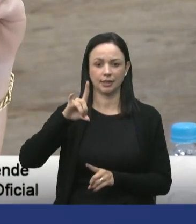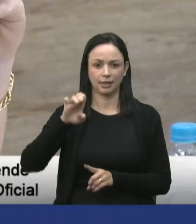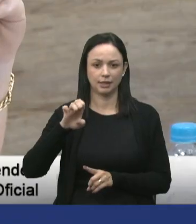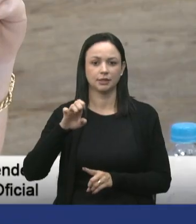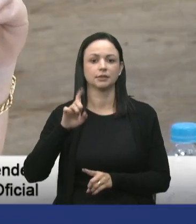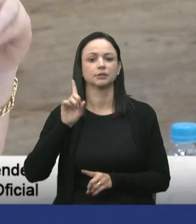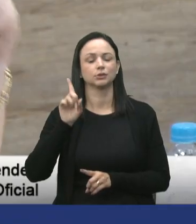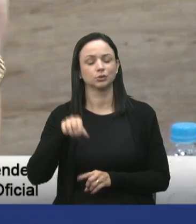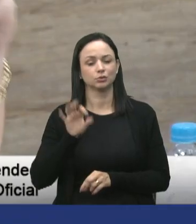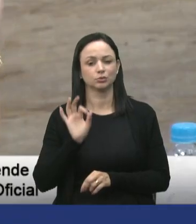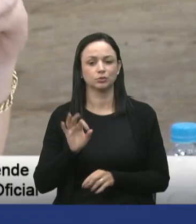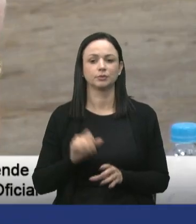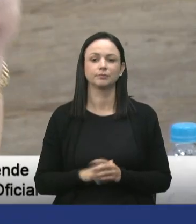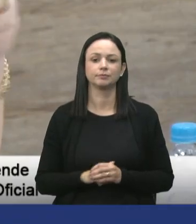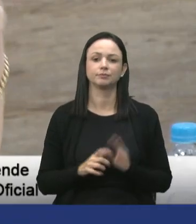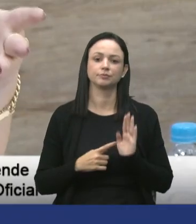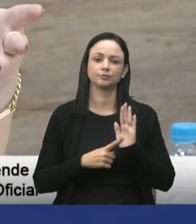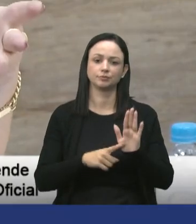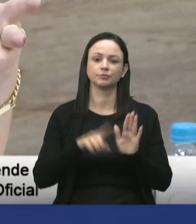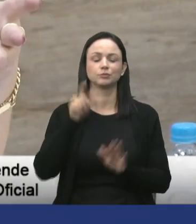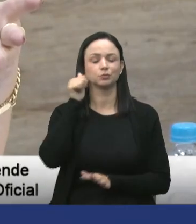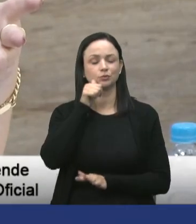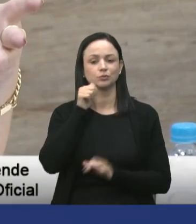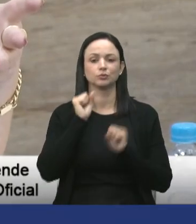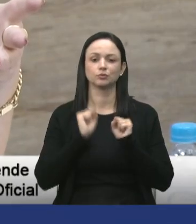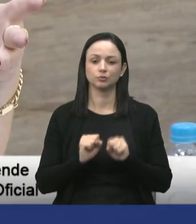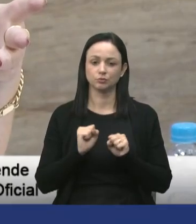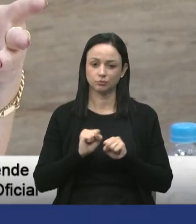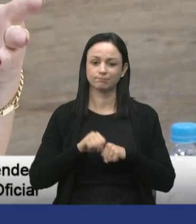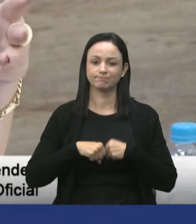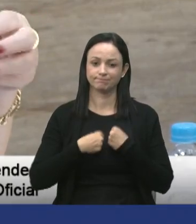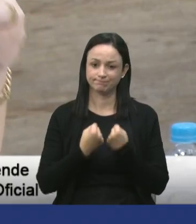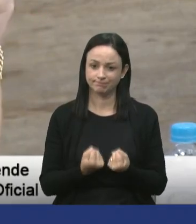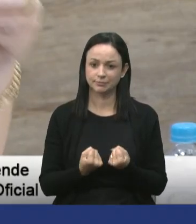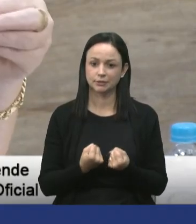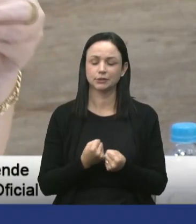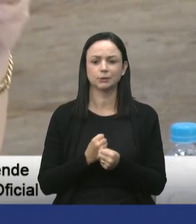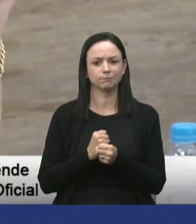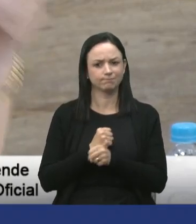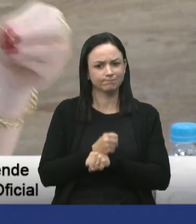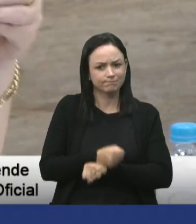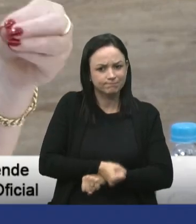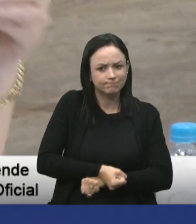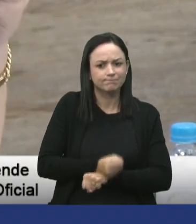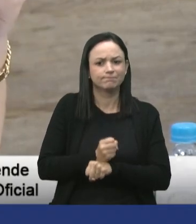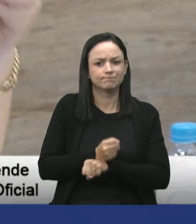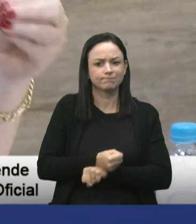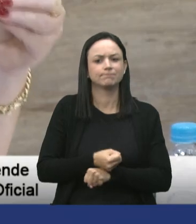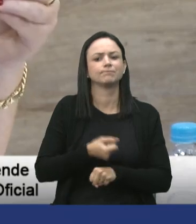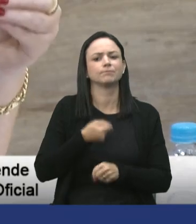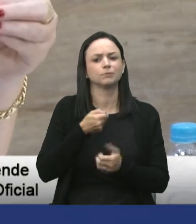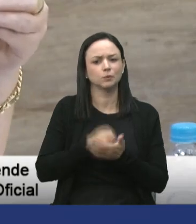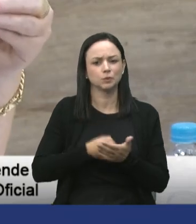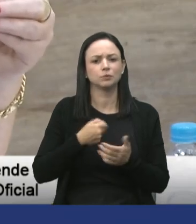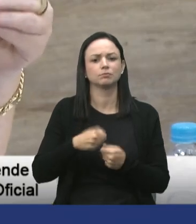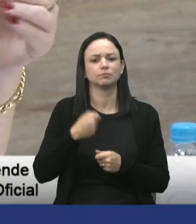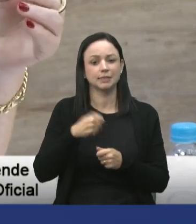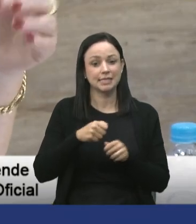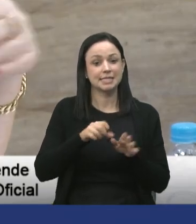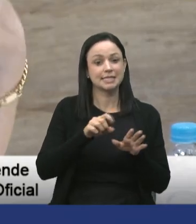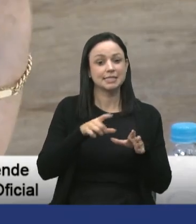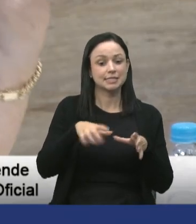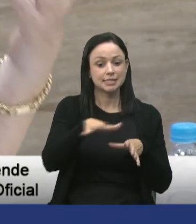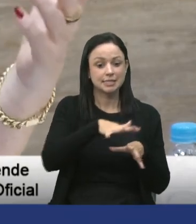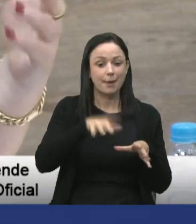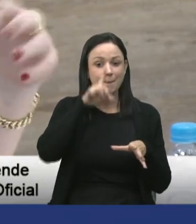isso. E para mostrar que a mulher pode resistir, que ela tem que sair das zonas de perigo, né? Como a